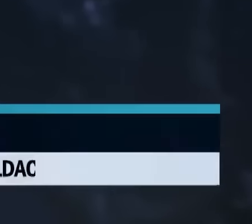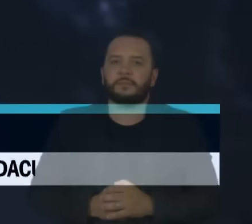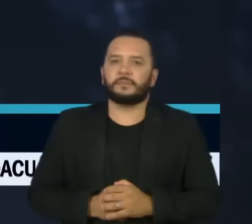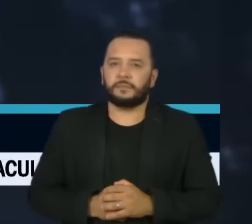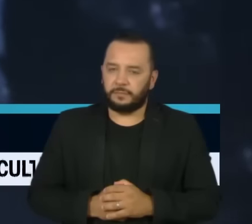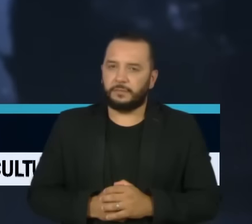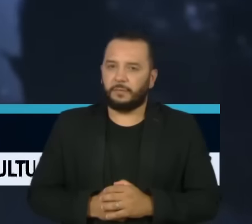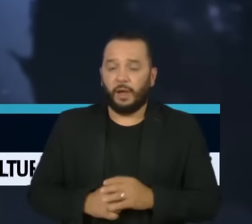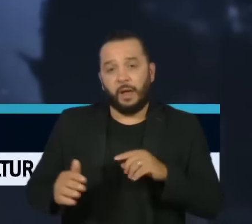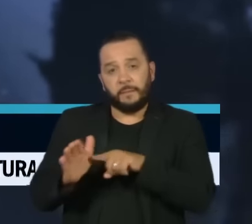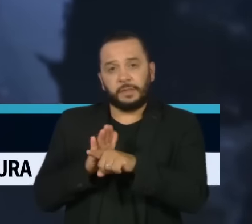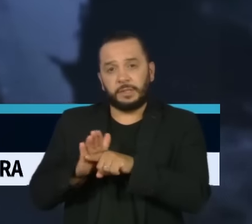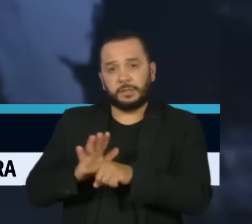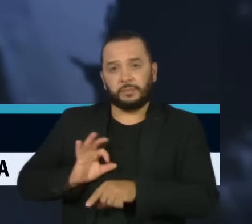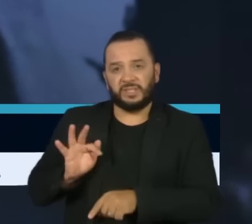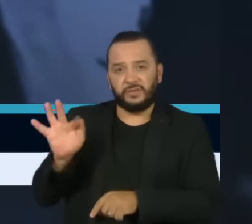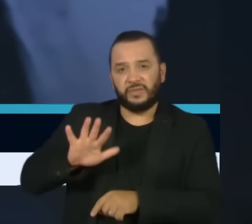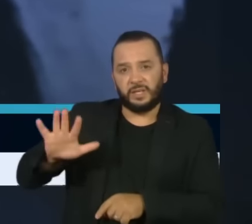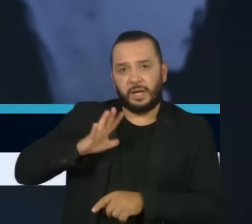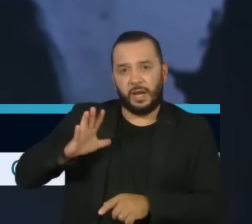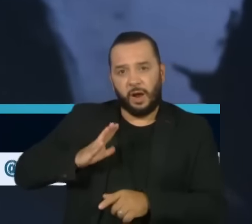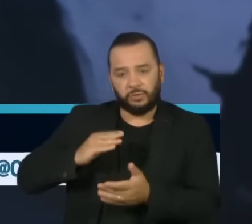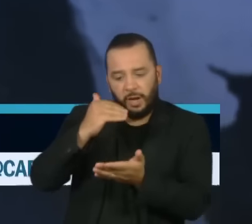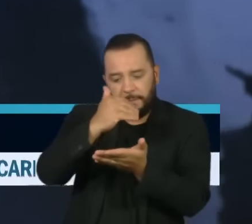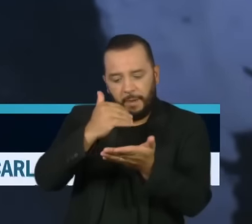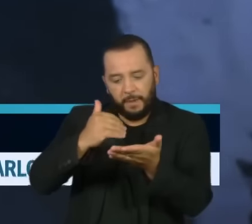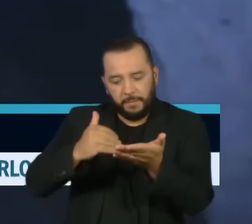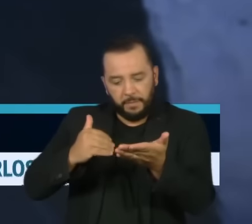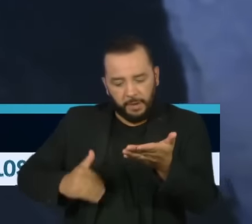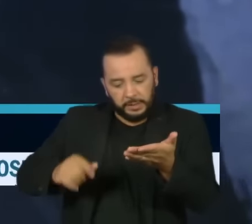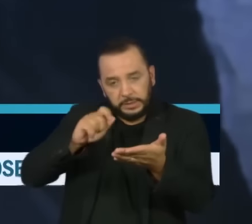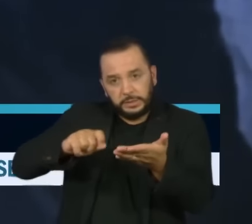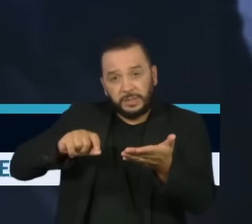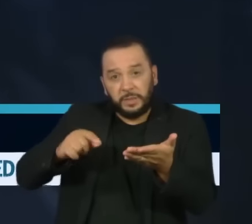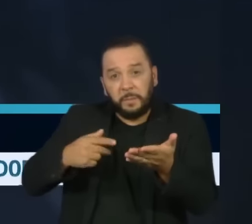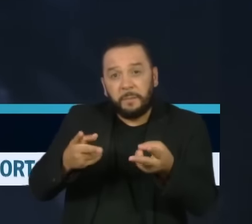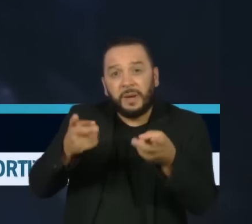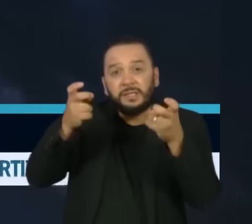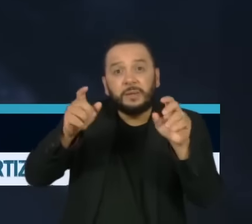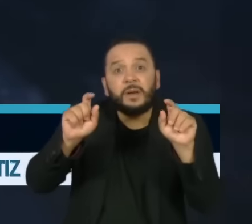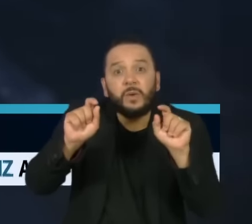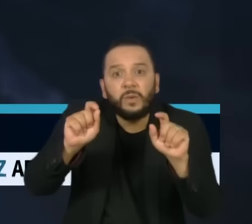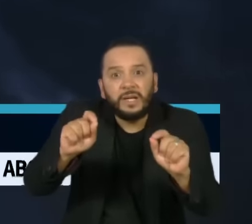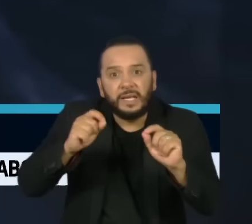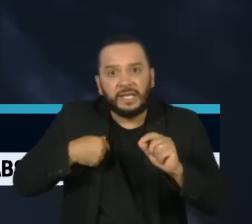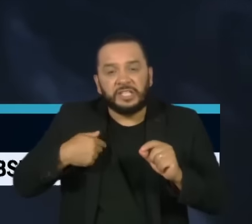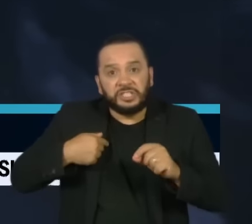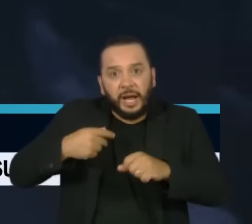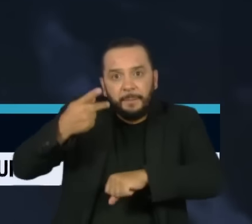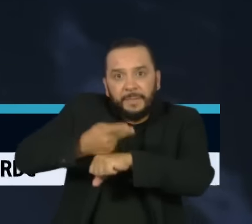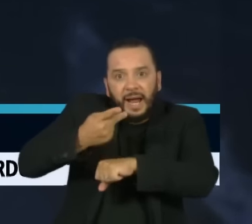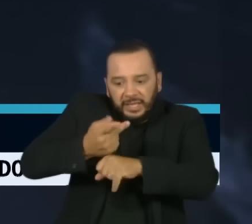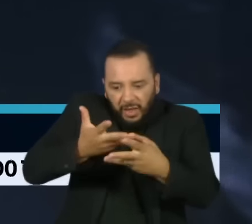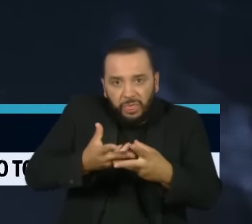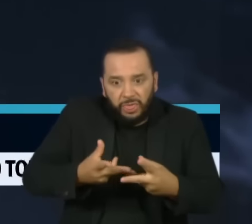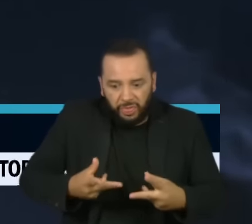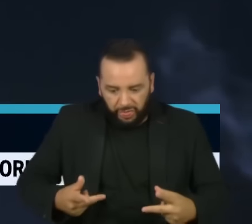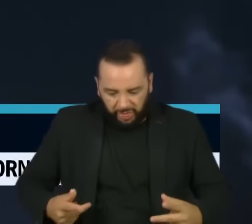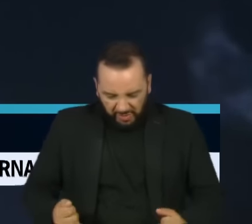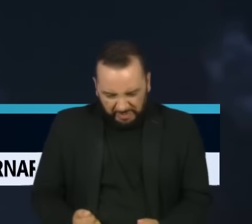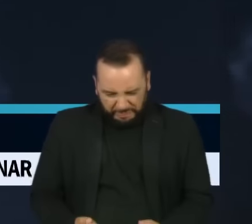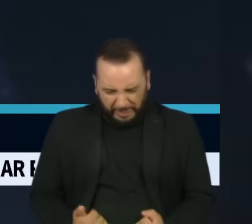Um laudo produzido pela Polícia Federal apontou que o nível de mercúrio no organismo de moradores do entorno do Rio Madeira, no Amazonas, é